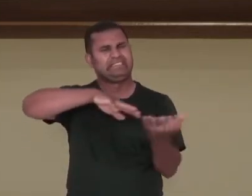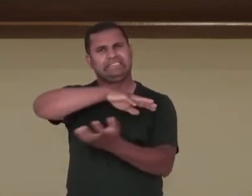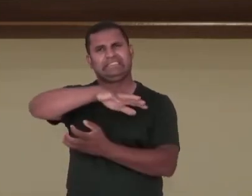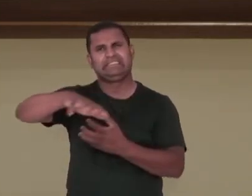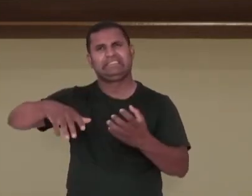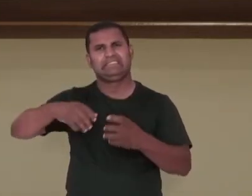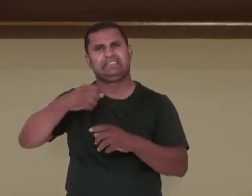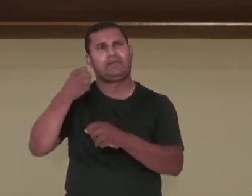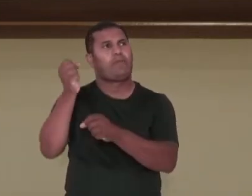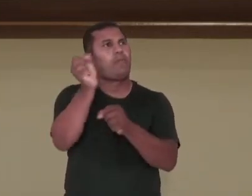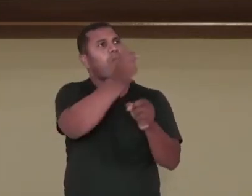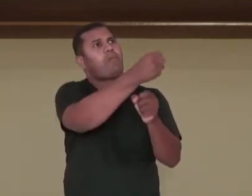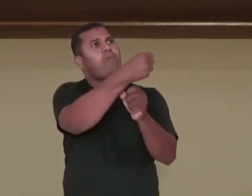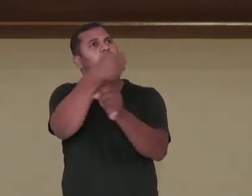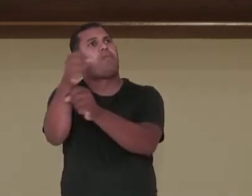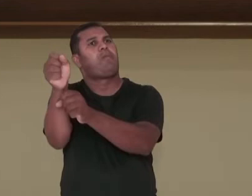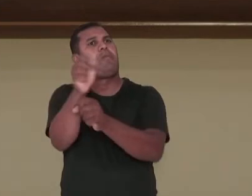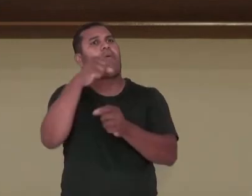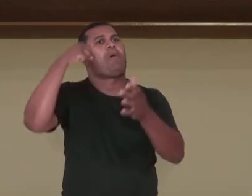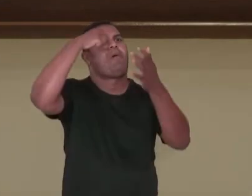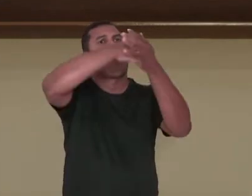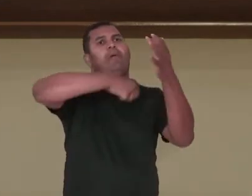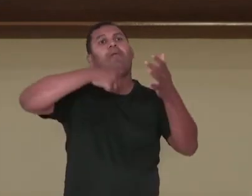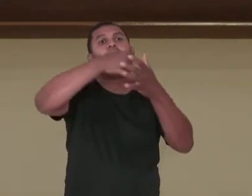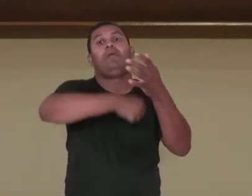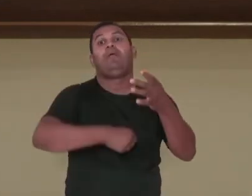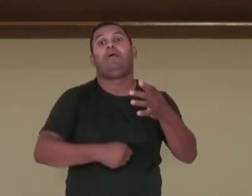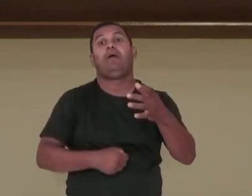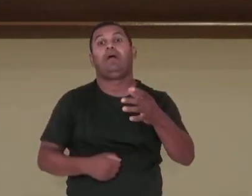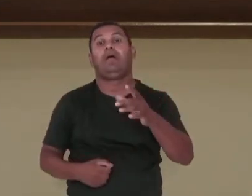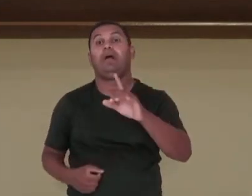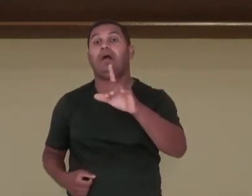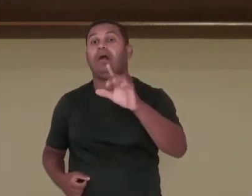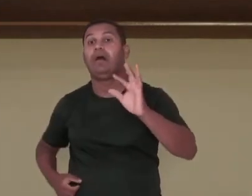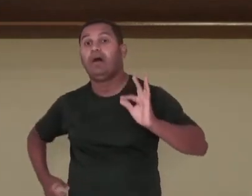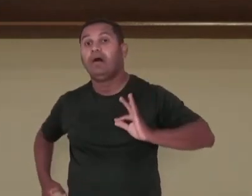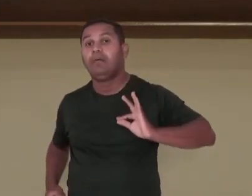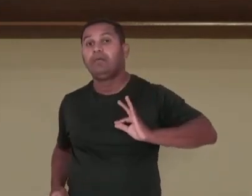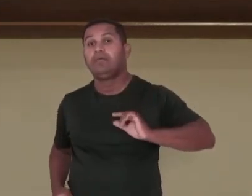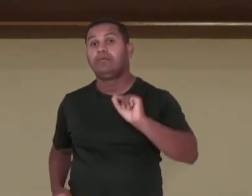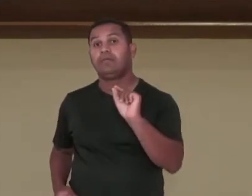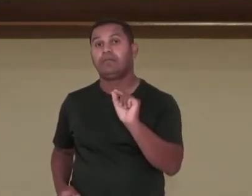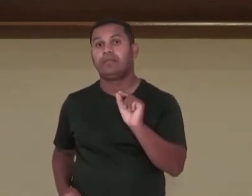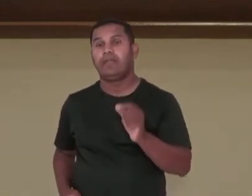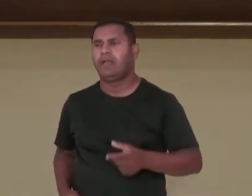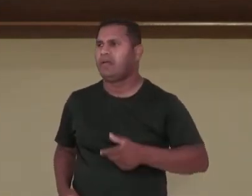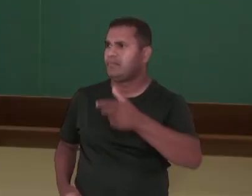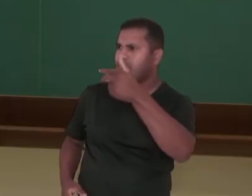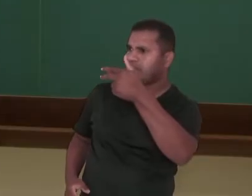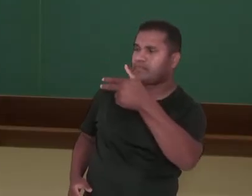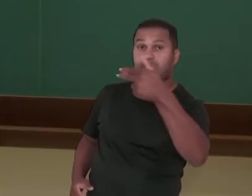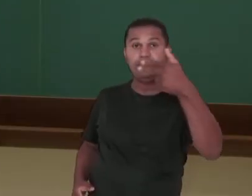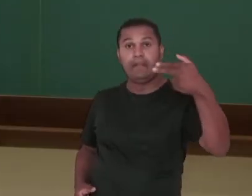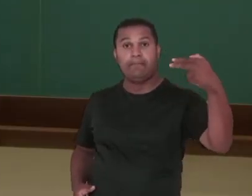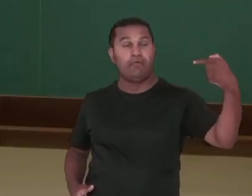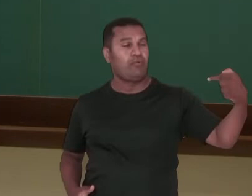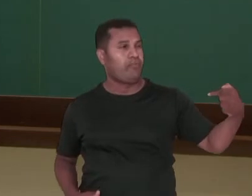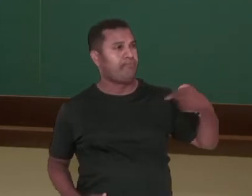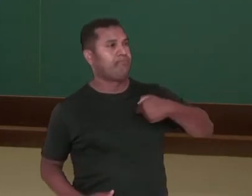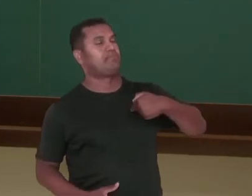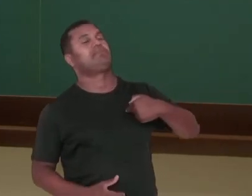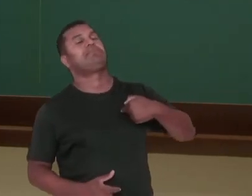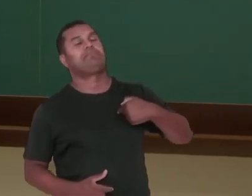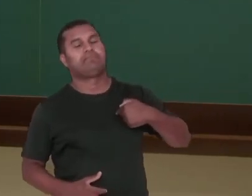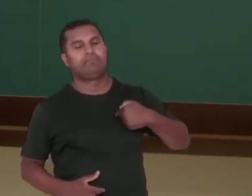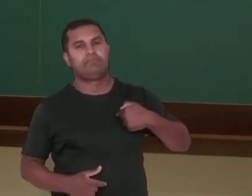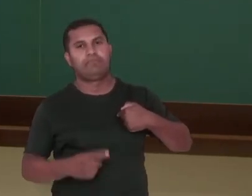que protestavam, acabou baleando um operário que veio a falecer no dia seguinte. Quando isso